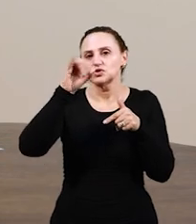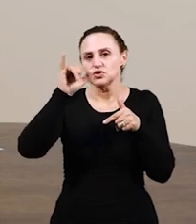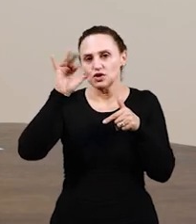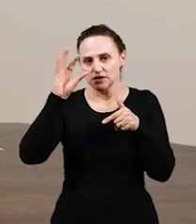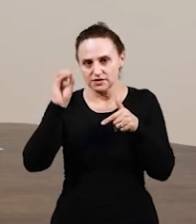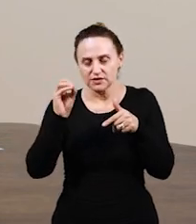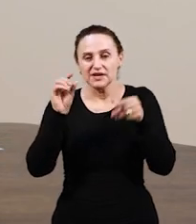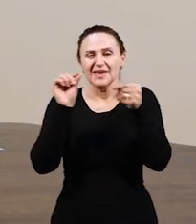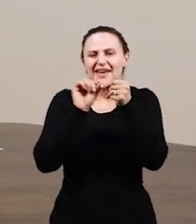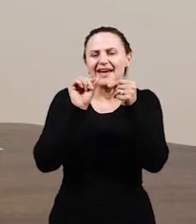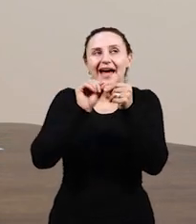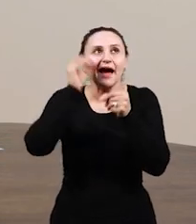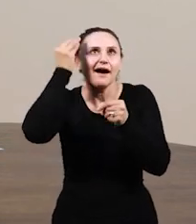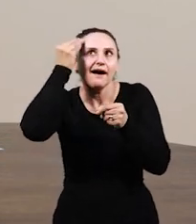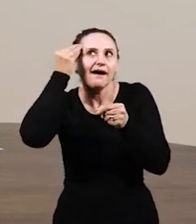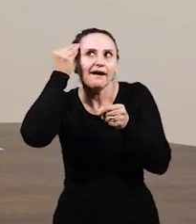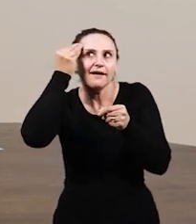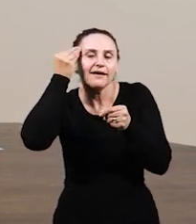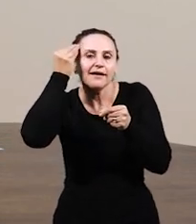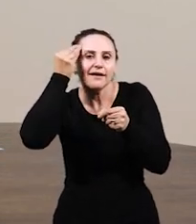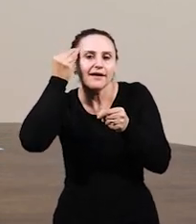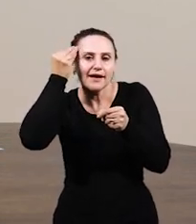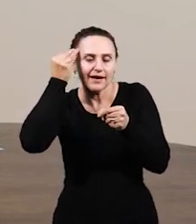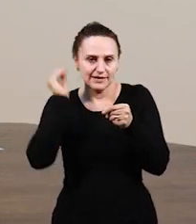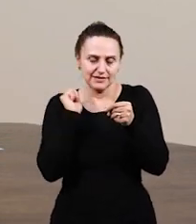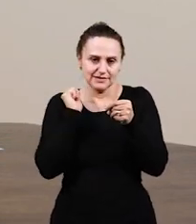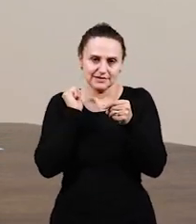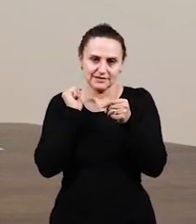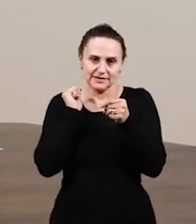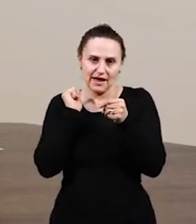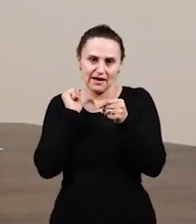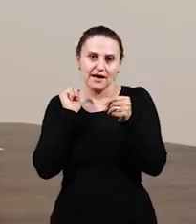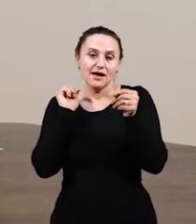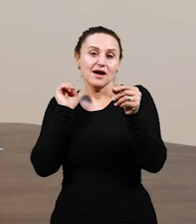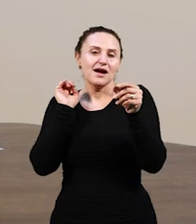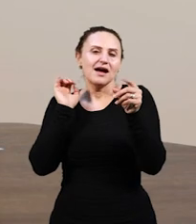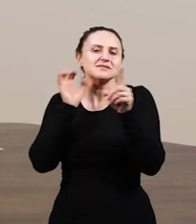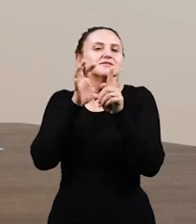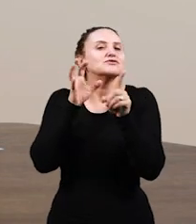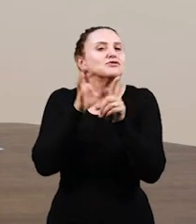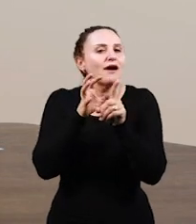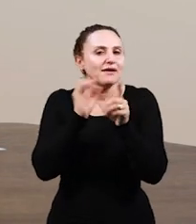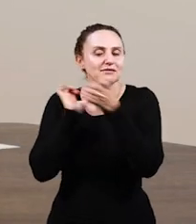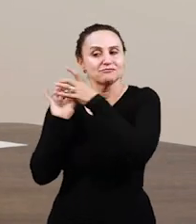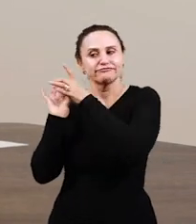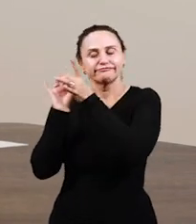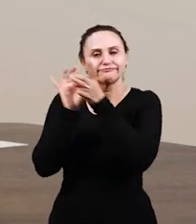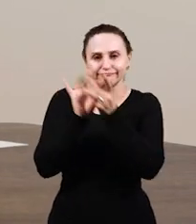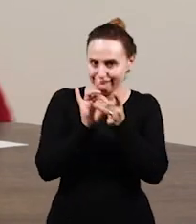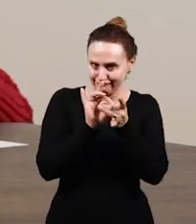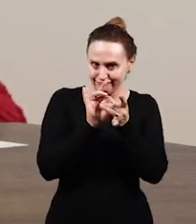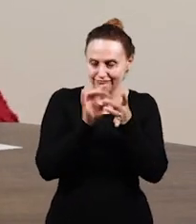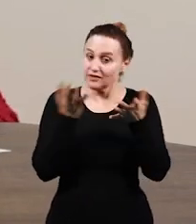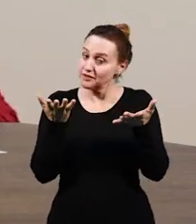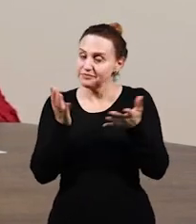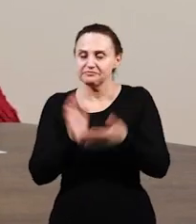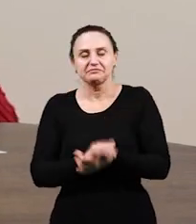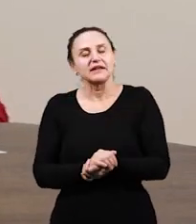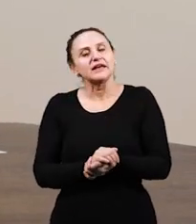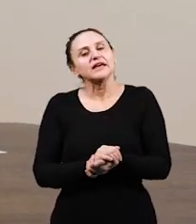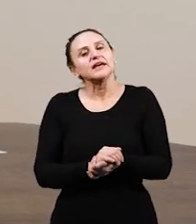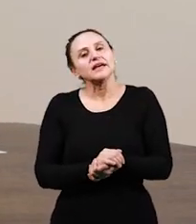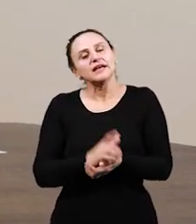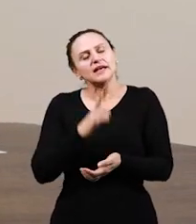analisar esses dados pensando nesses condicionantes externos a língua bom esse é o caminho